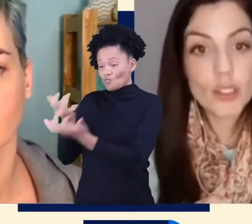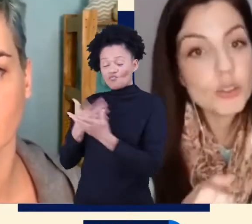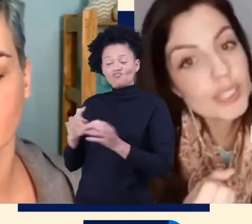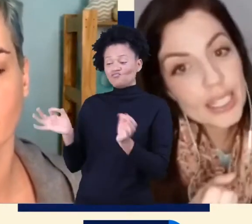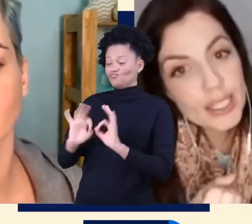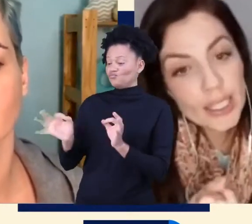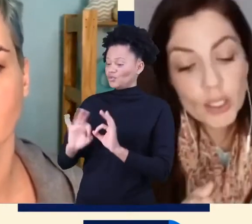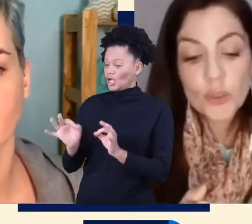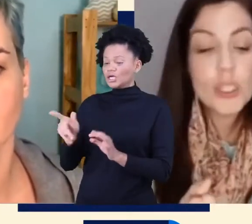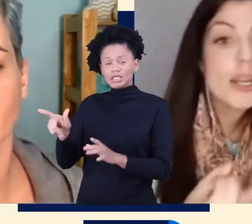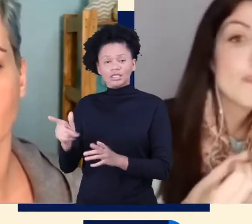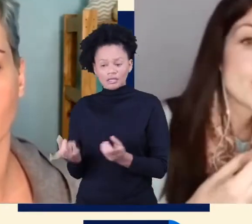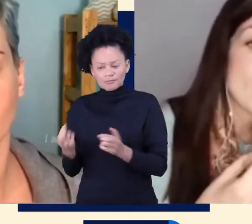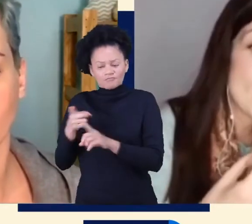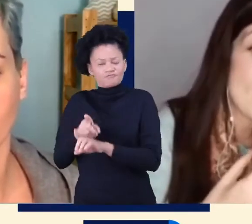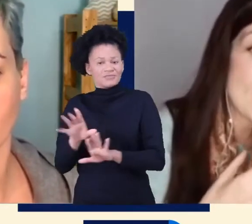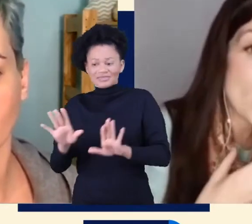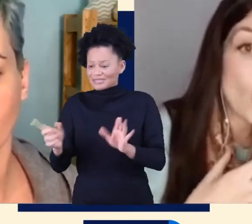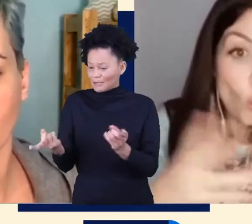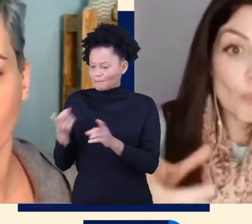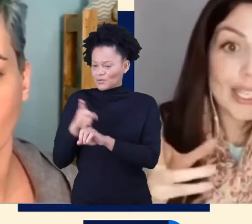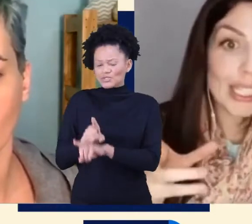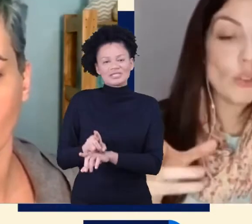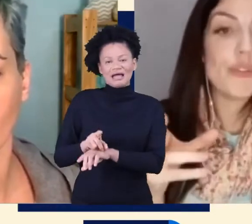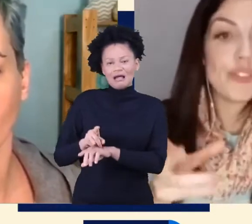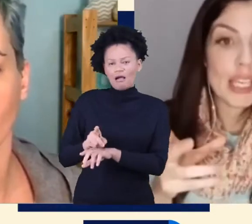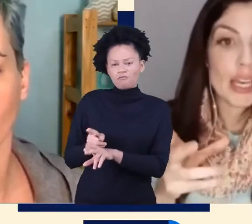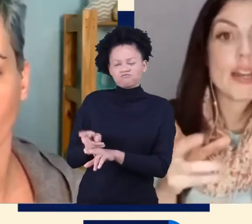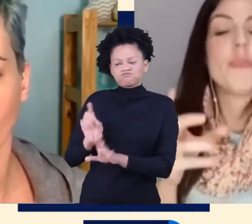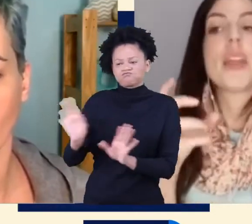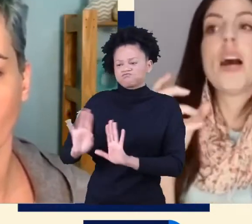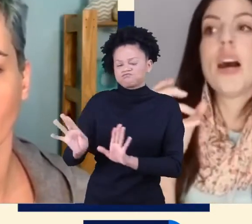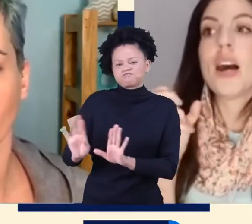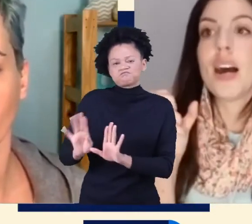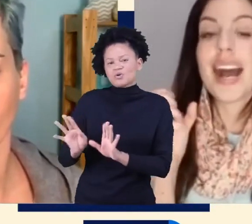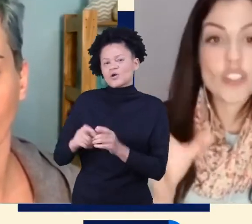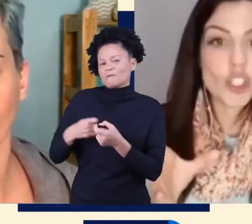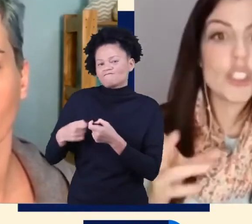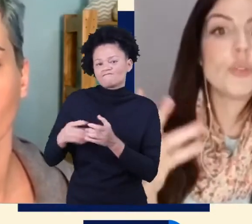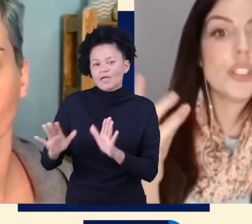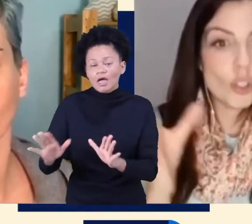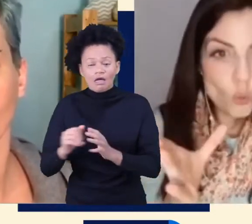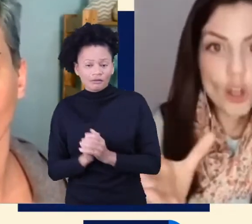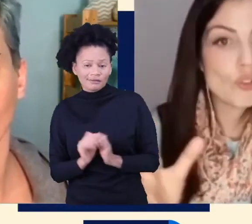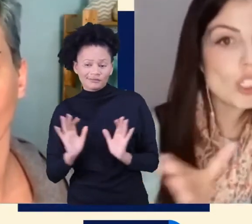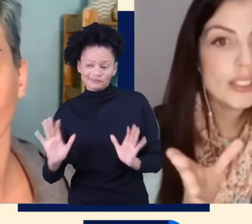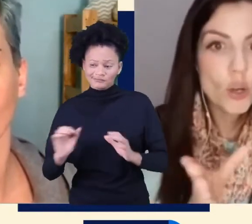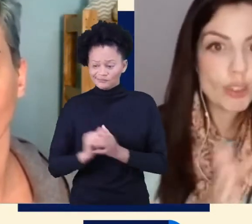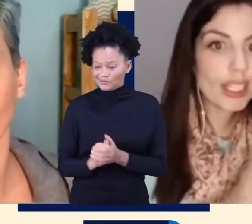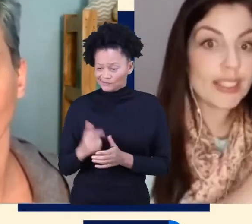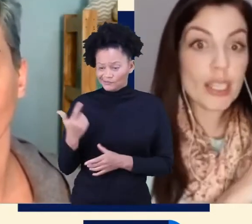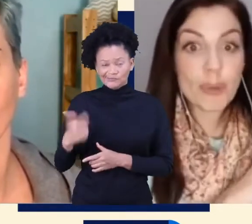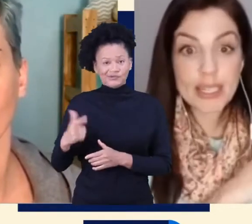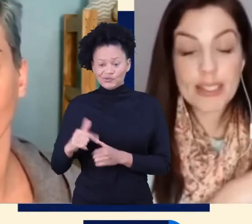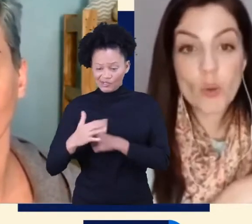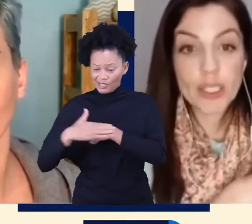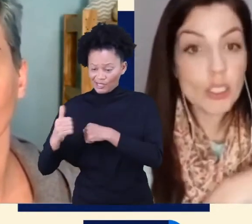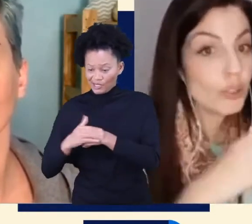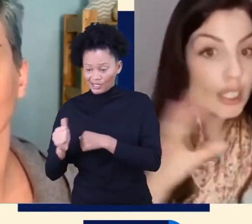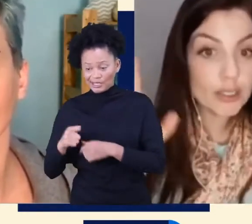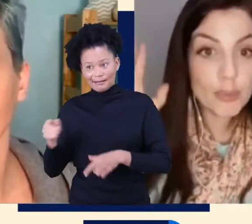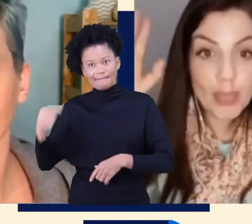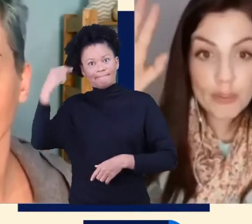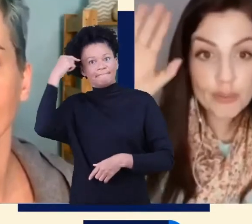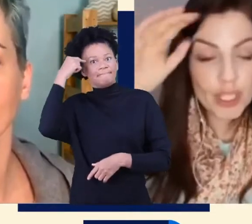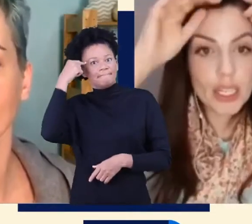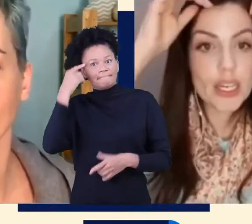também. Então não tem carinho, o menino fica achando que o órgão genital dele tem que parecer com aquilo